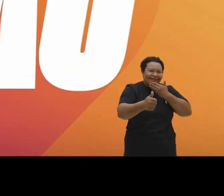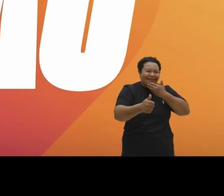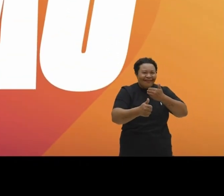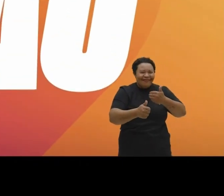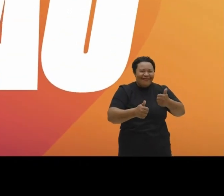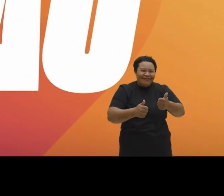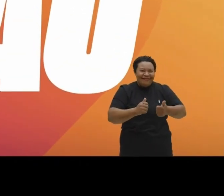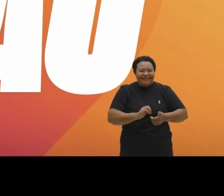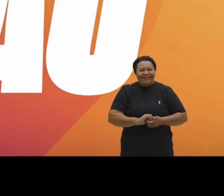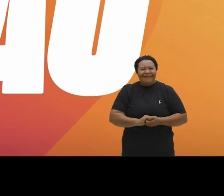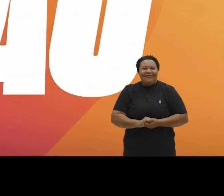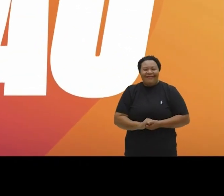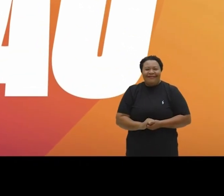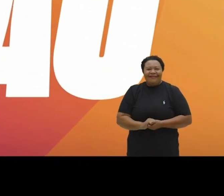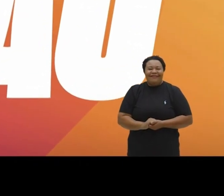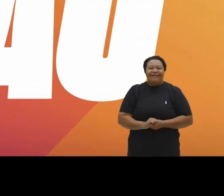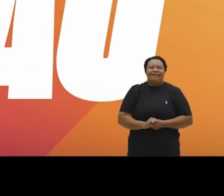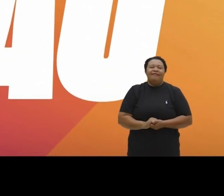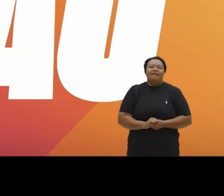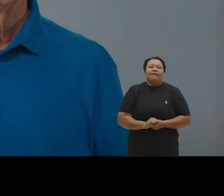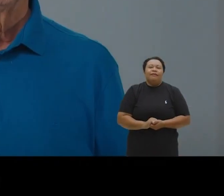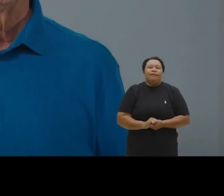melhor opção.